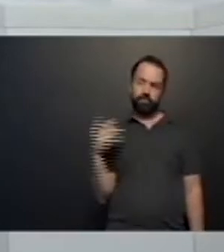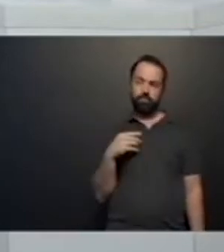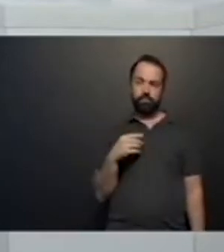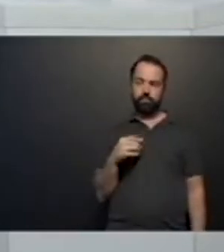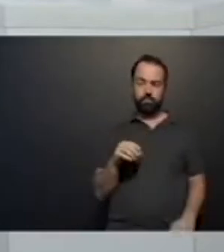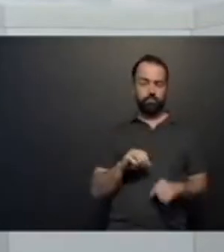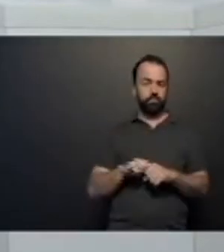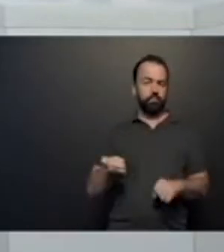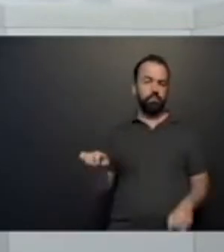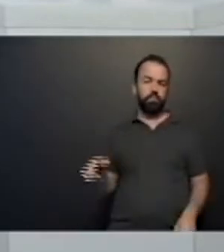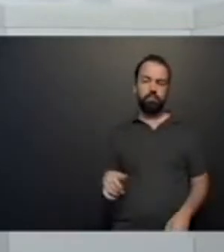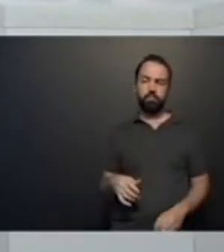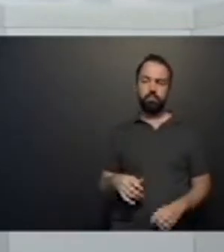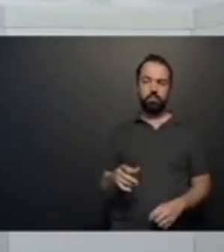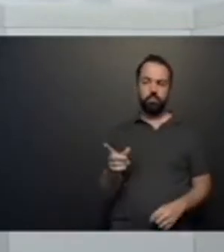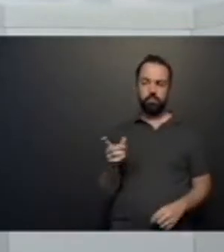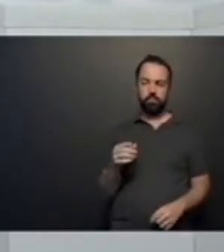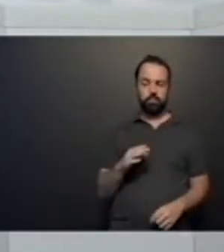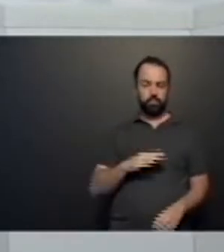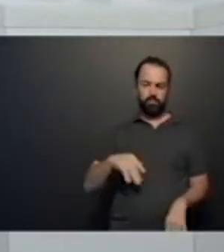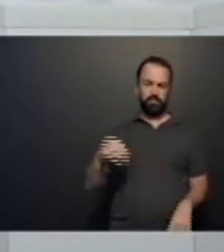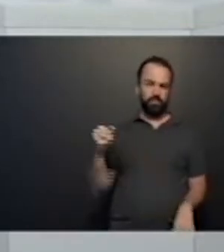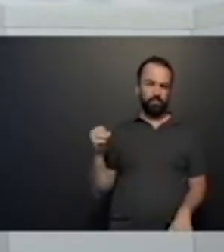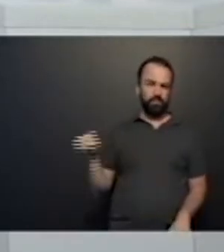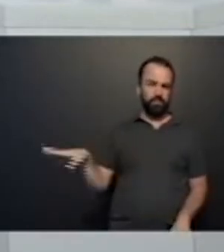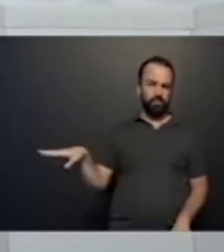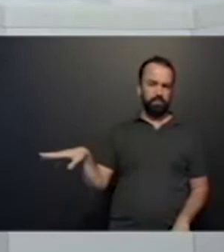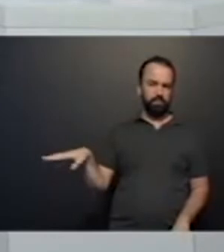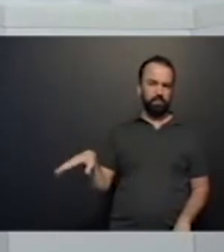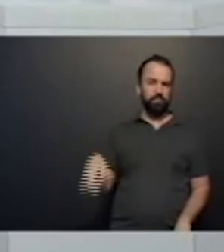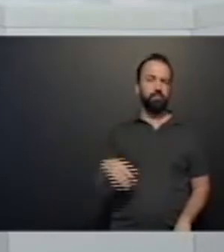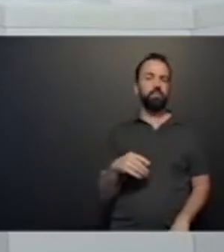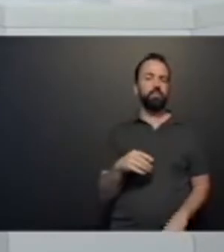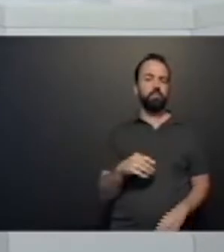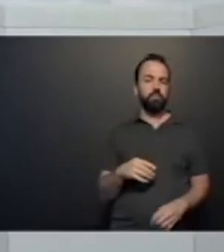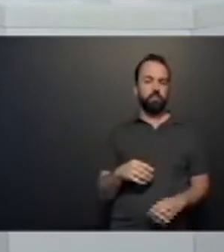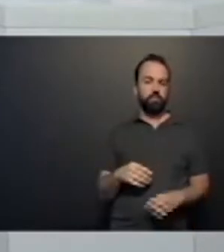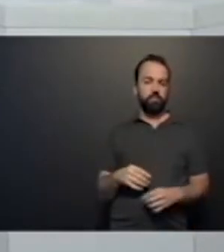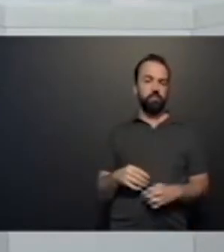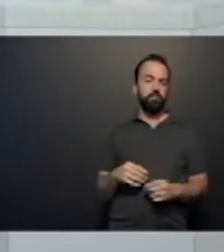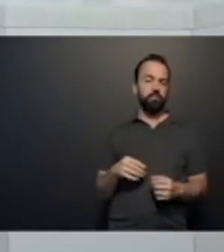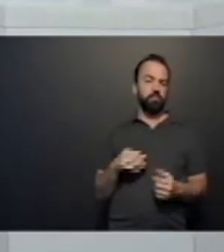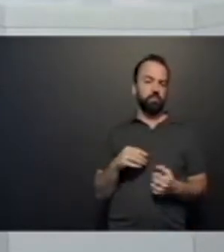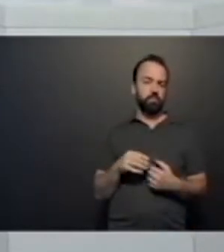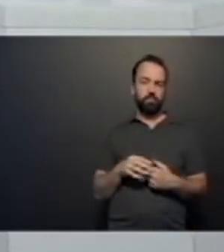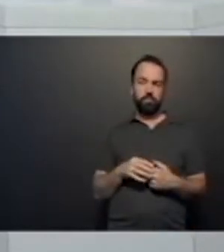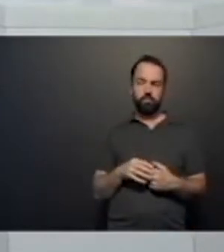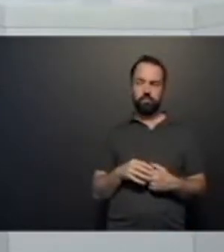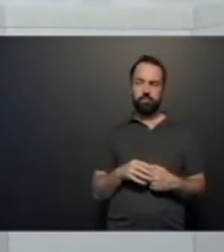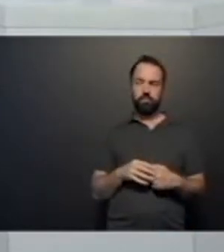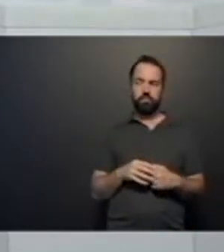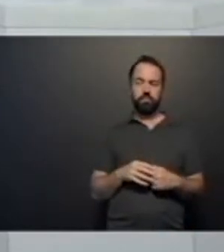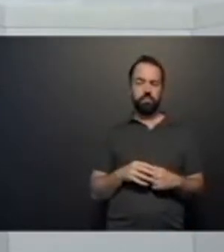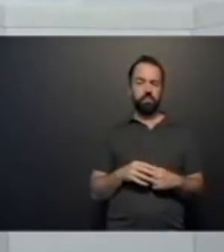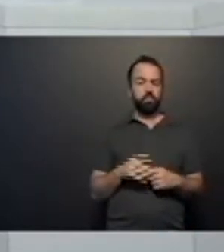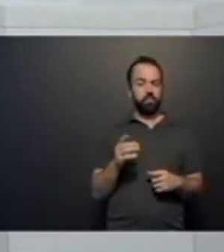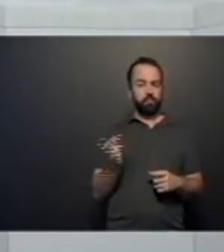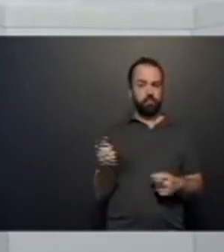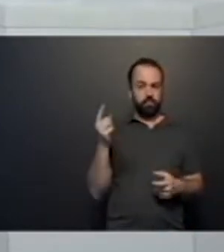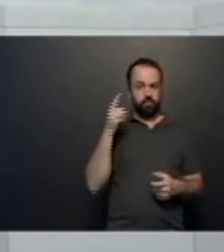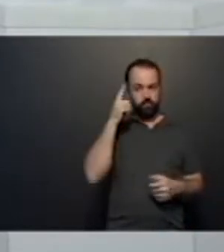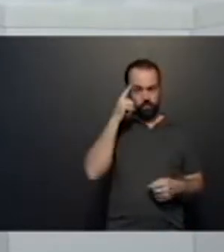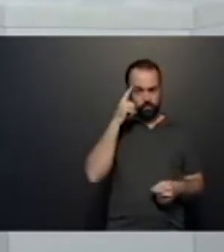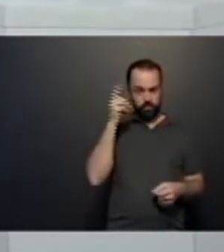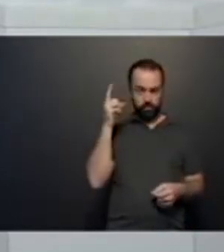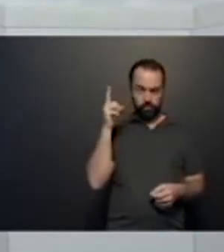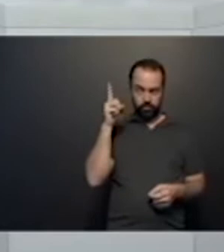com 5 né essa alternativa está para nos distrair não é a correta e é voltando